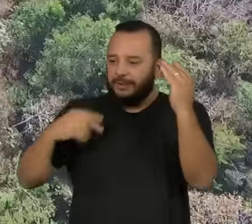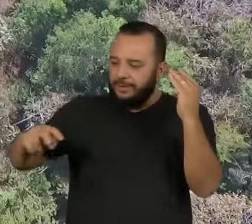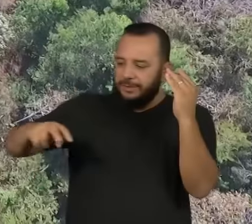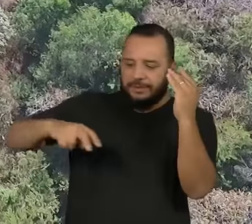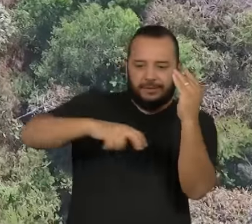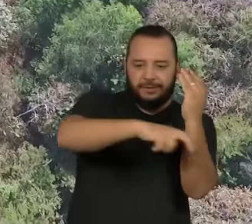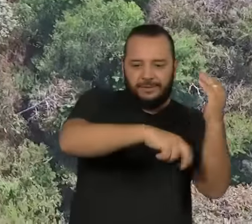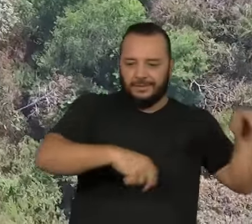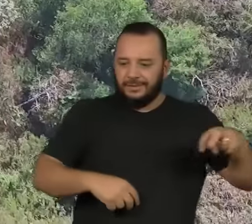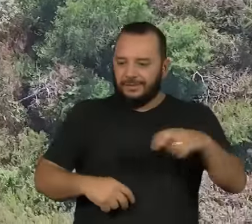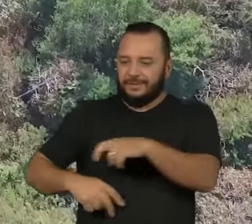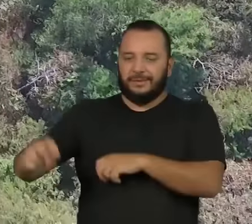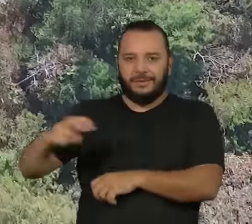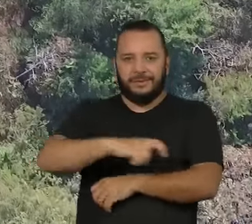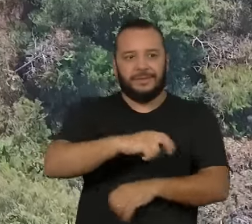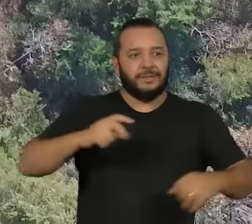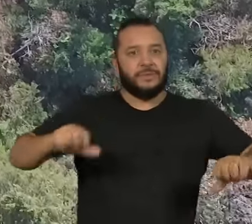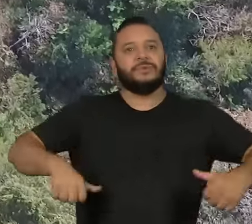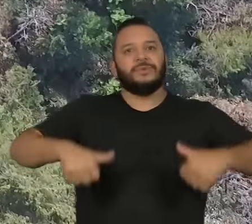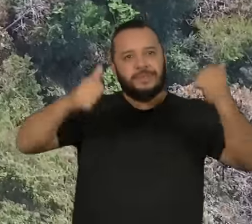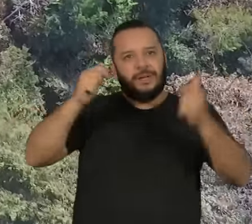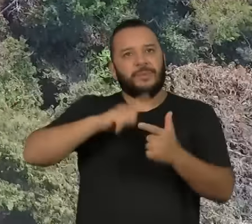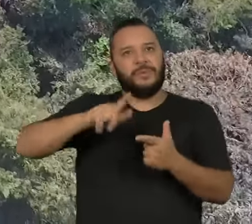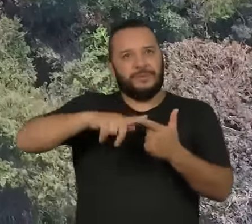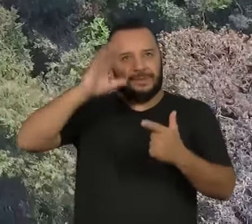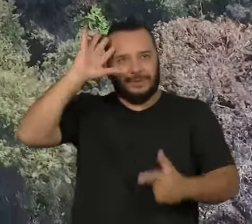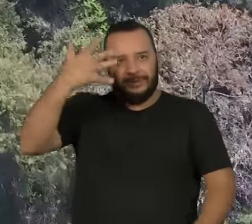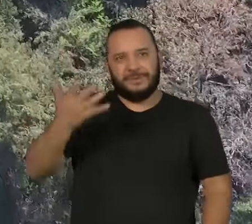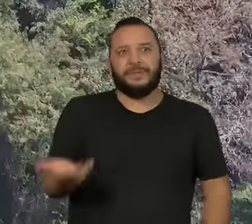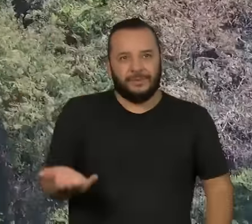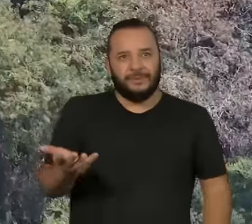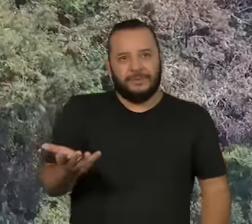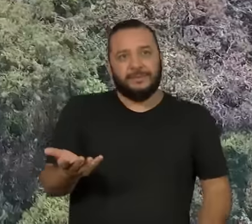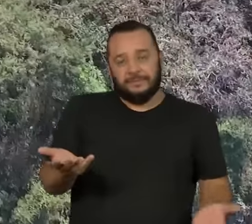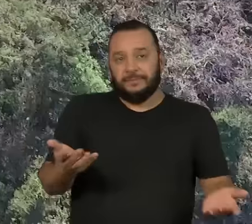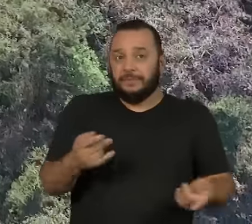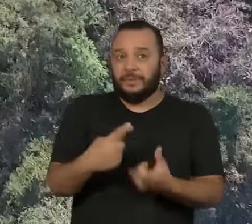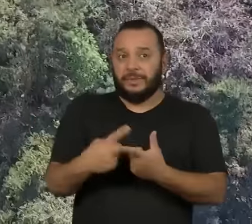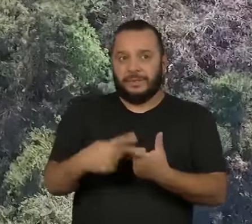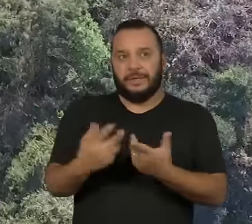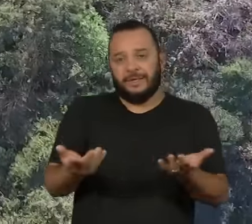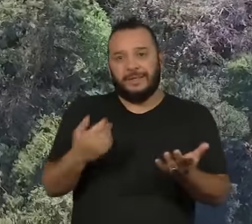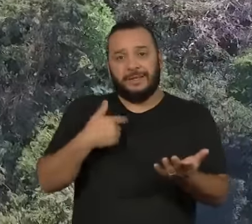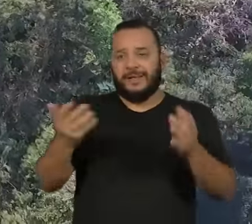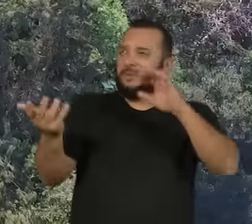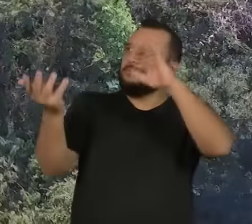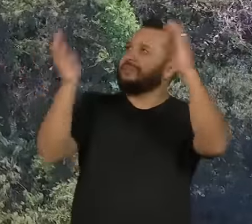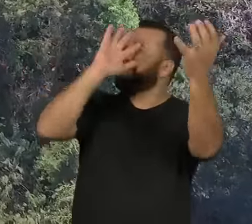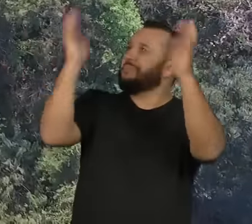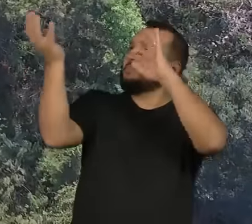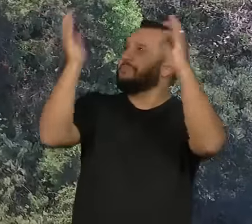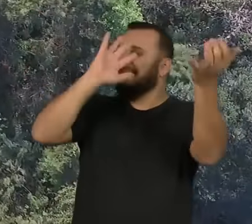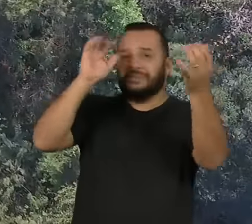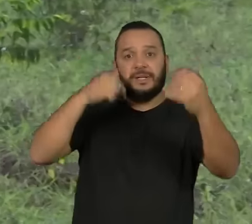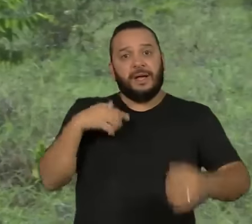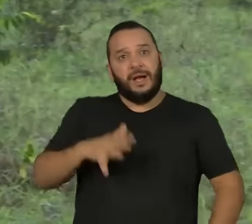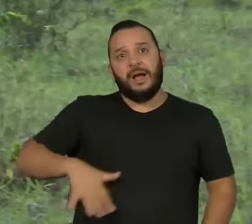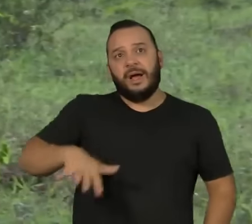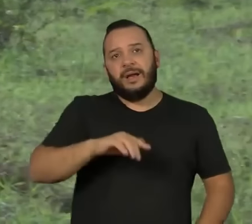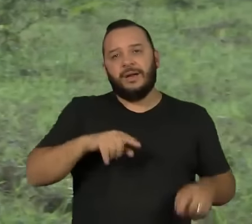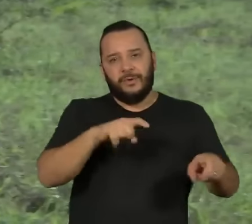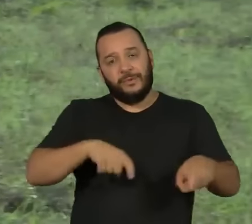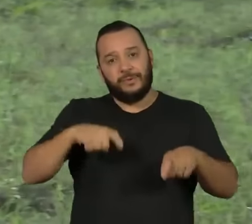restauração é uma solução para esse contexto de mudanças climáticas, para esses eventos extremos. e as áreas rurais